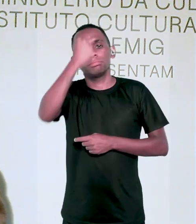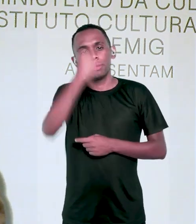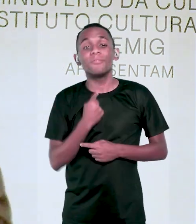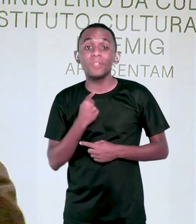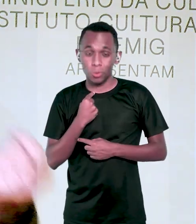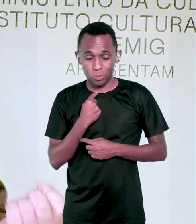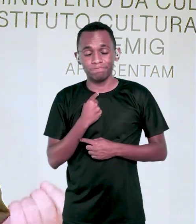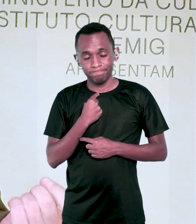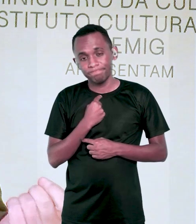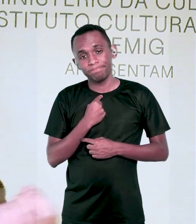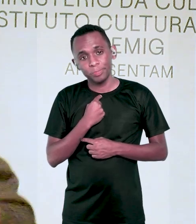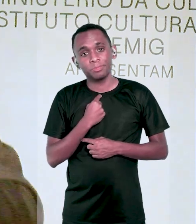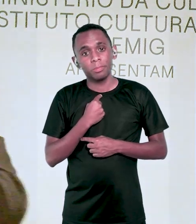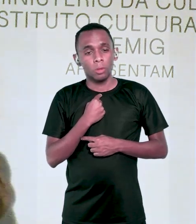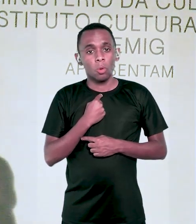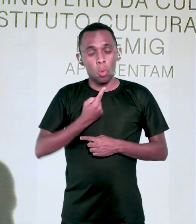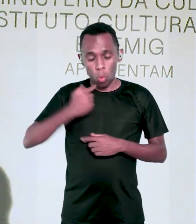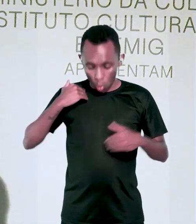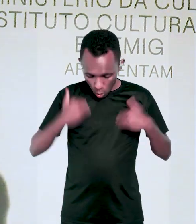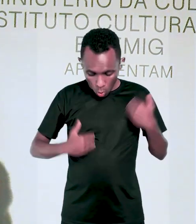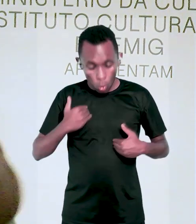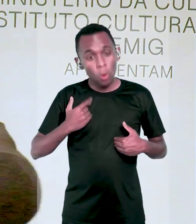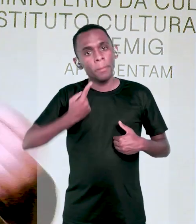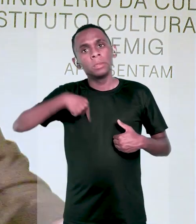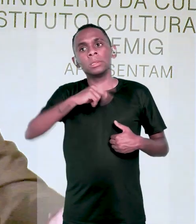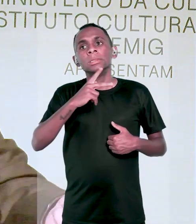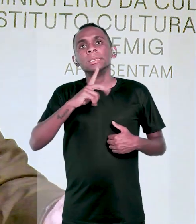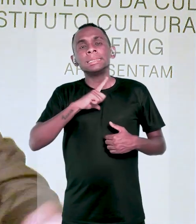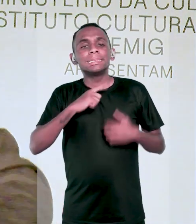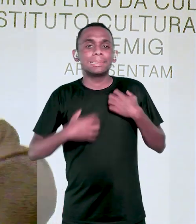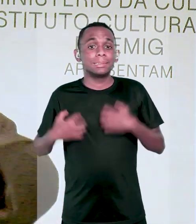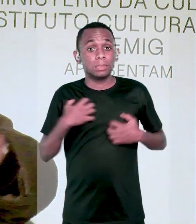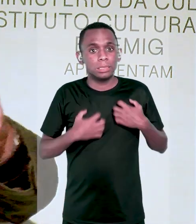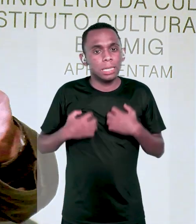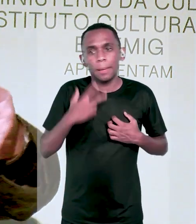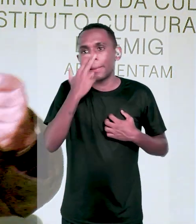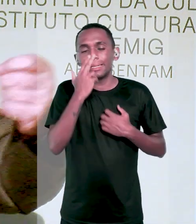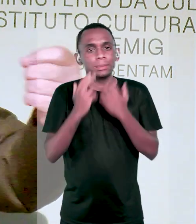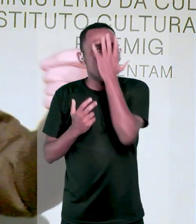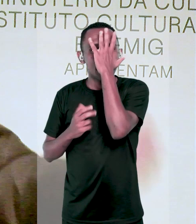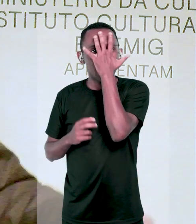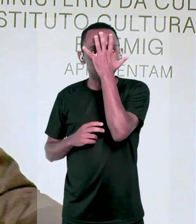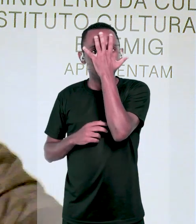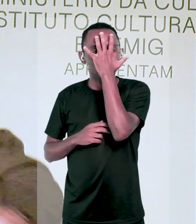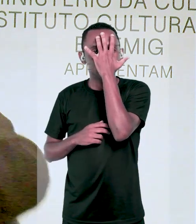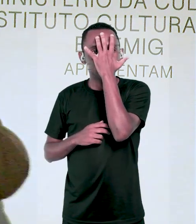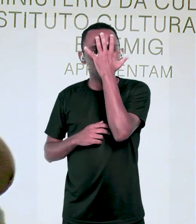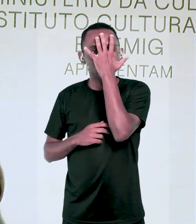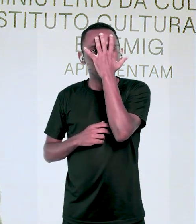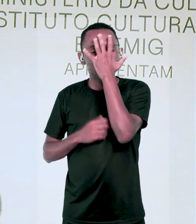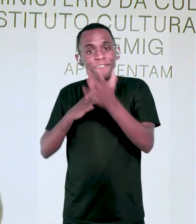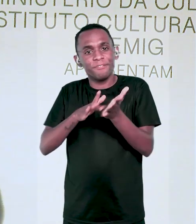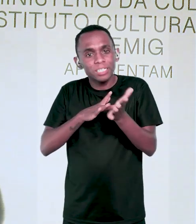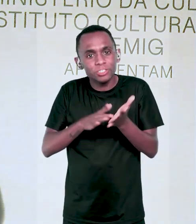desses corpos nós estamos no meio de outros corpos e nós temos uma estratégia de